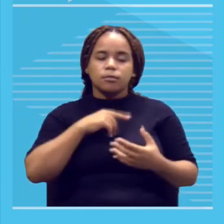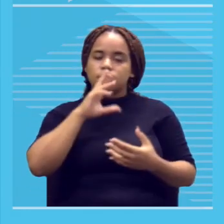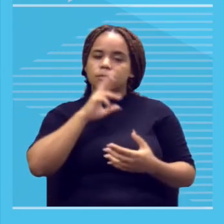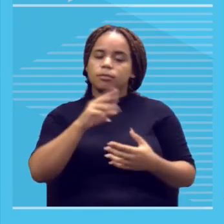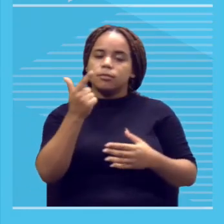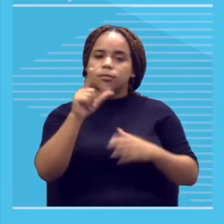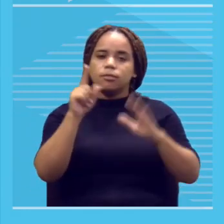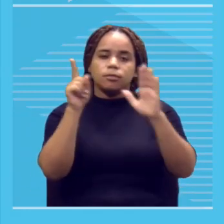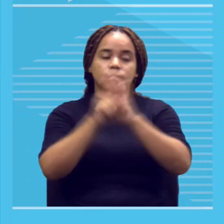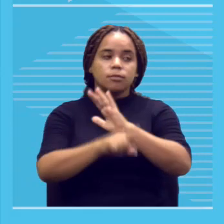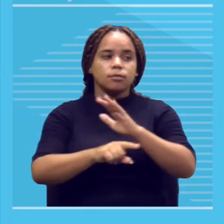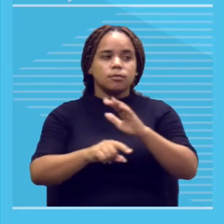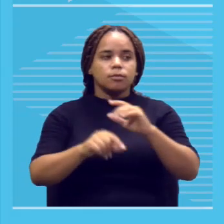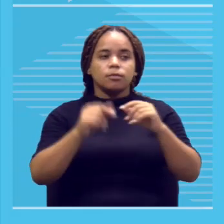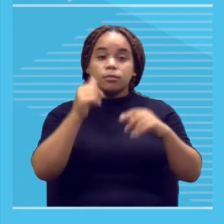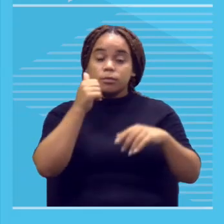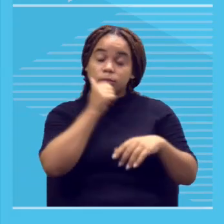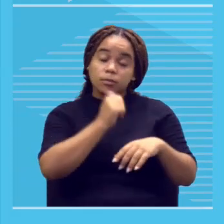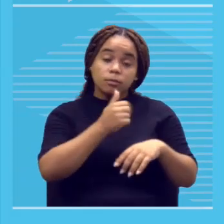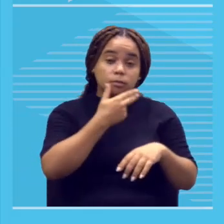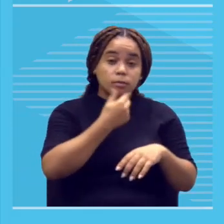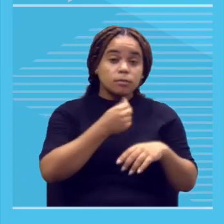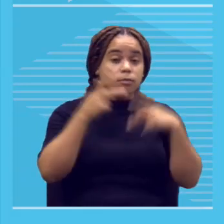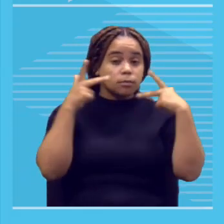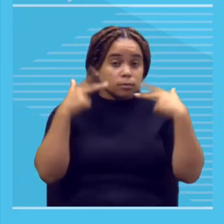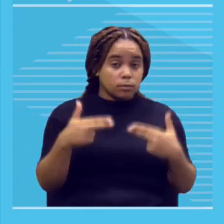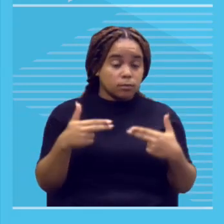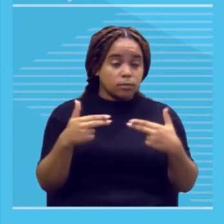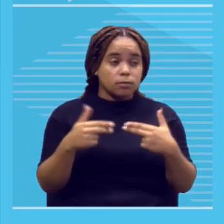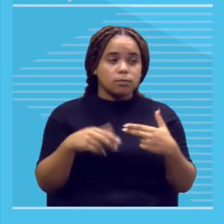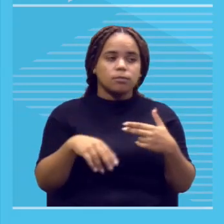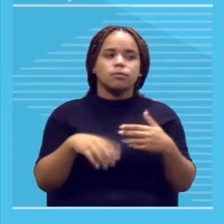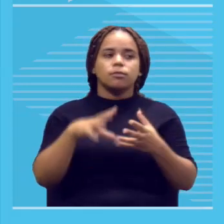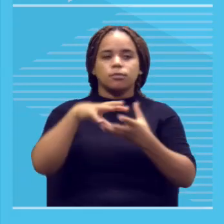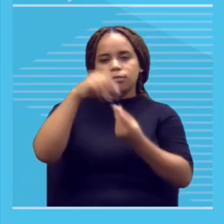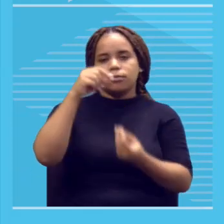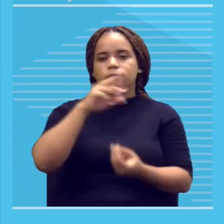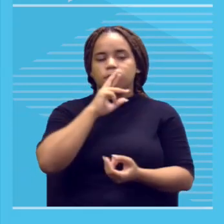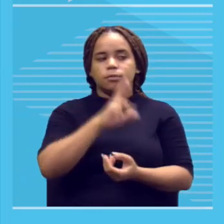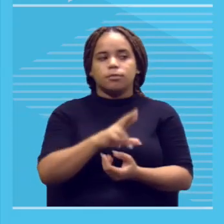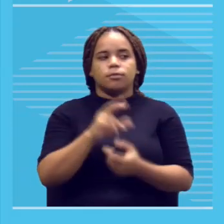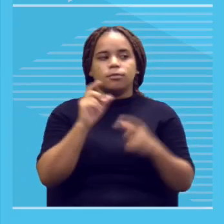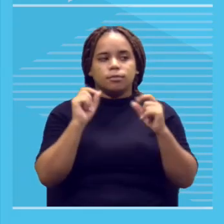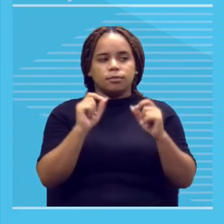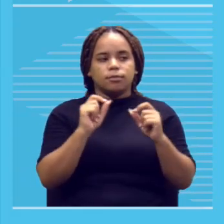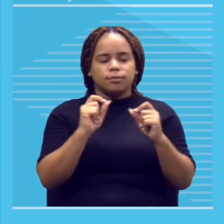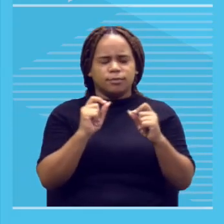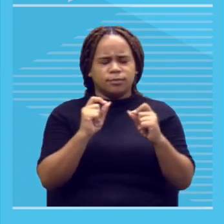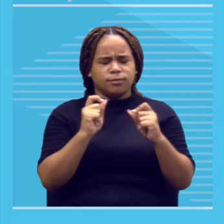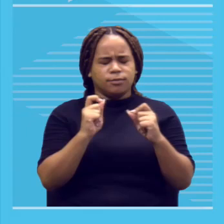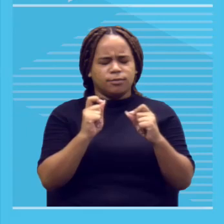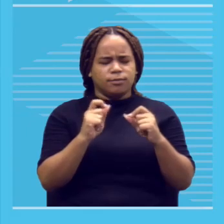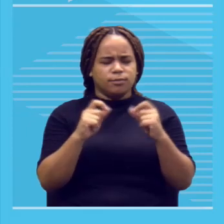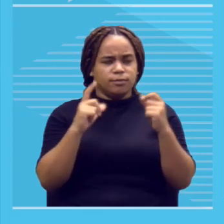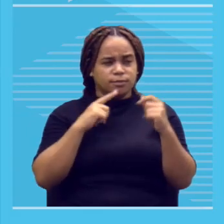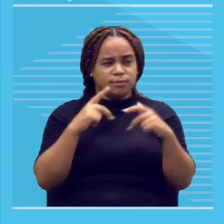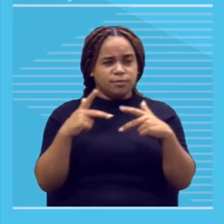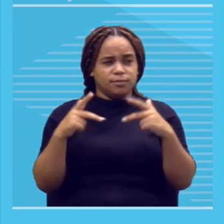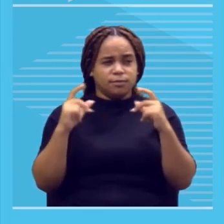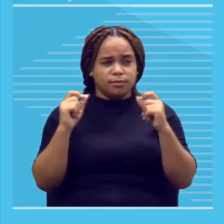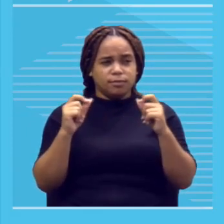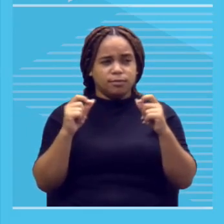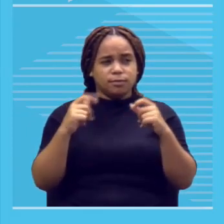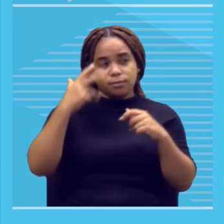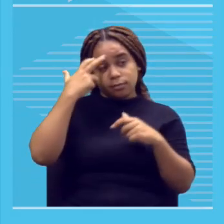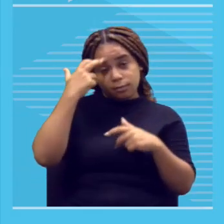que perguntou homem e mulher são iguais aos espíritos fala olha ambos ambos